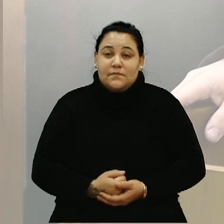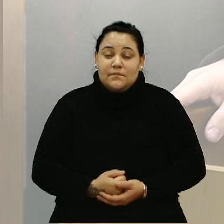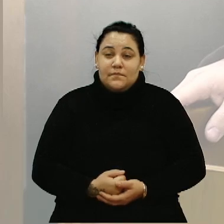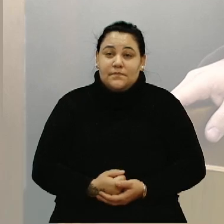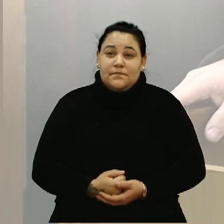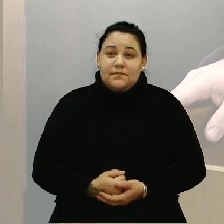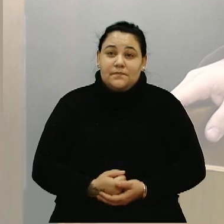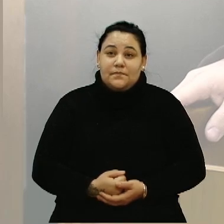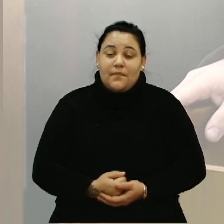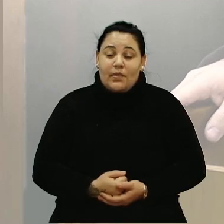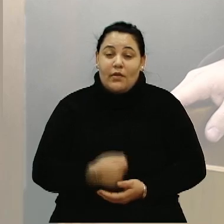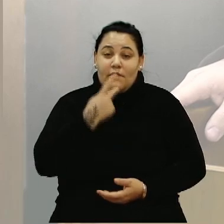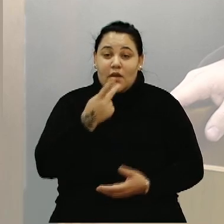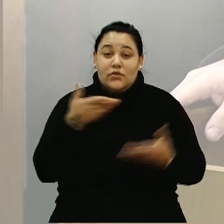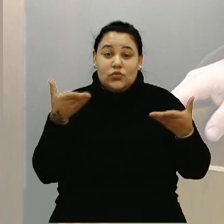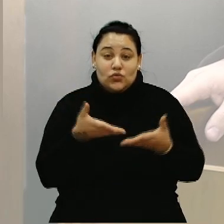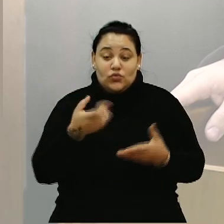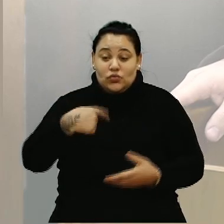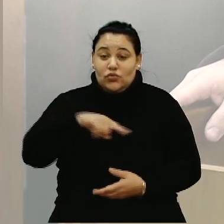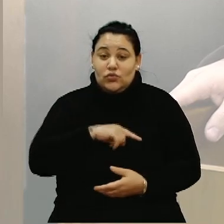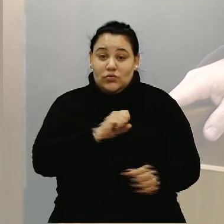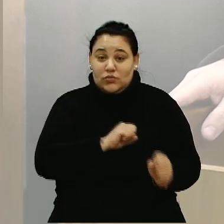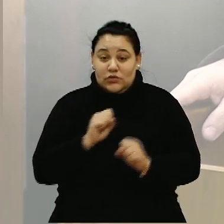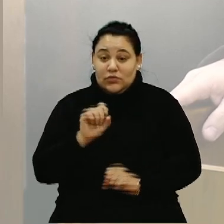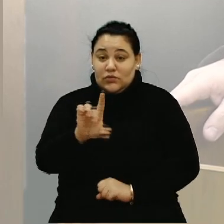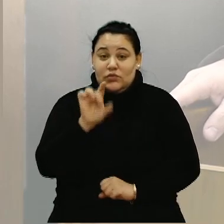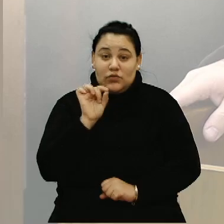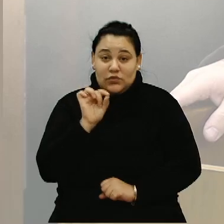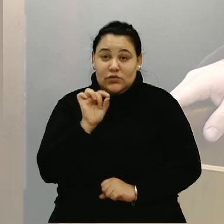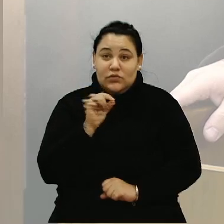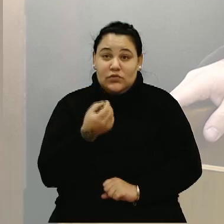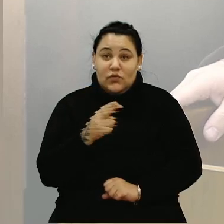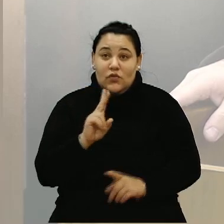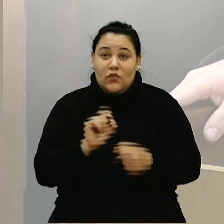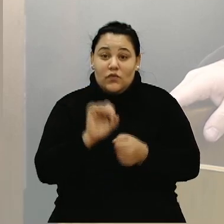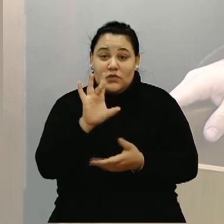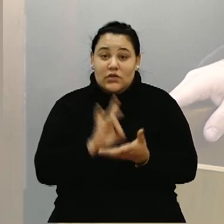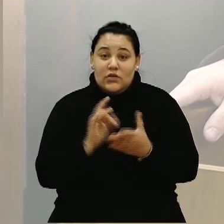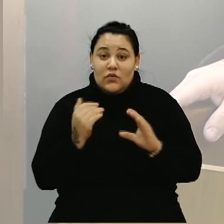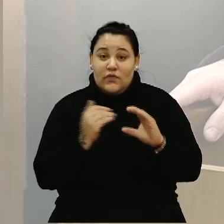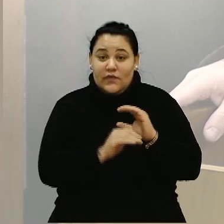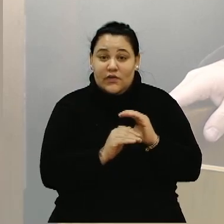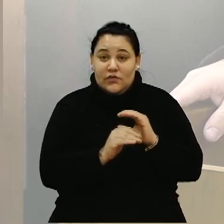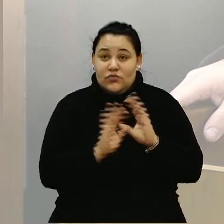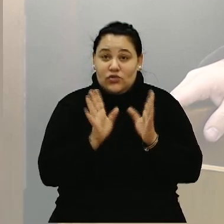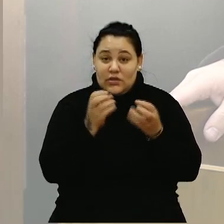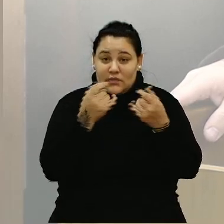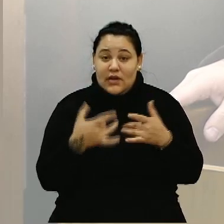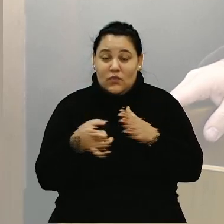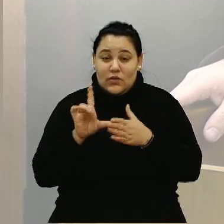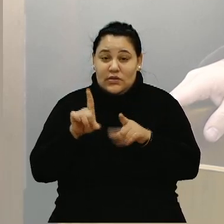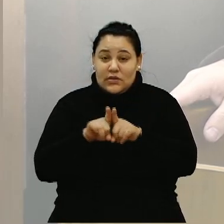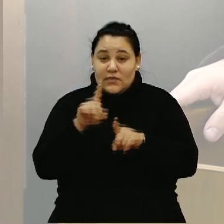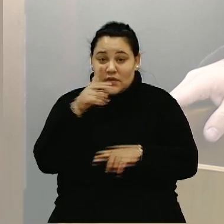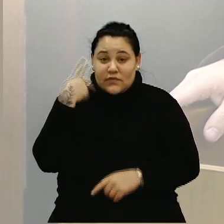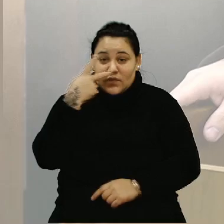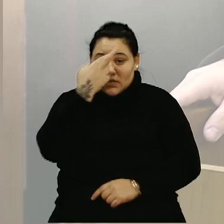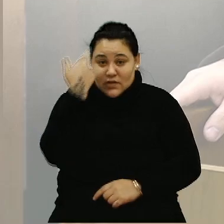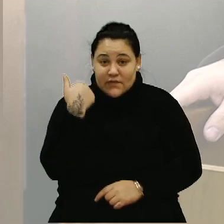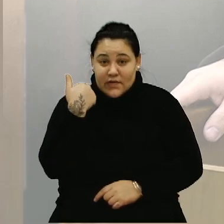hoje podemos decidir ou podemos levar um encaminhamento, foi antes mencionado pelo vereador Rafael,